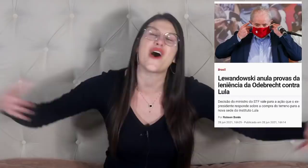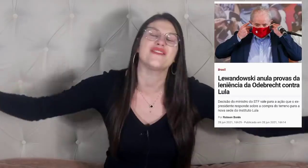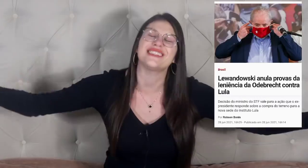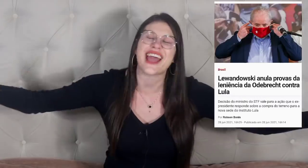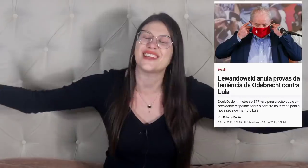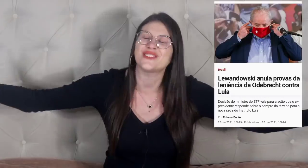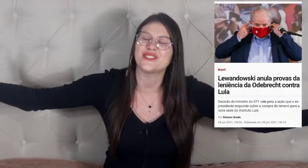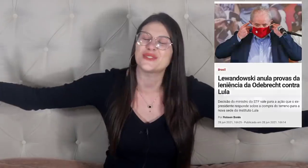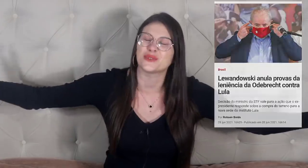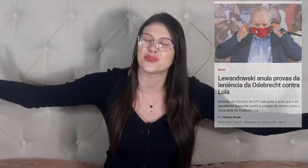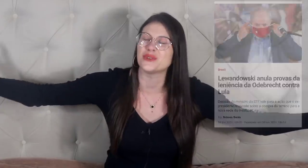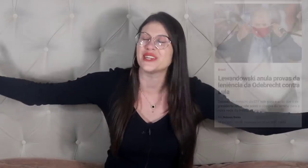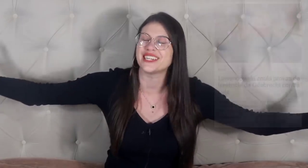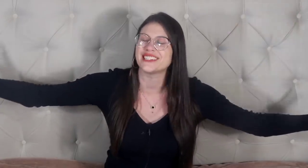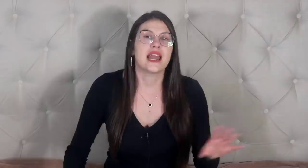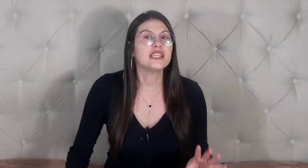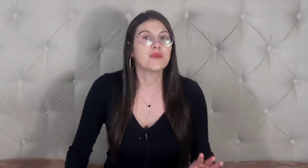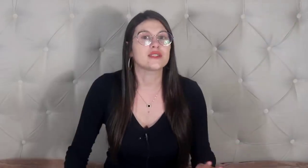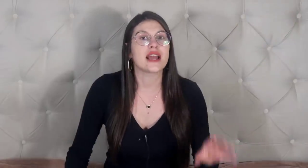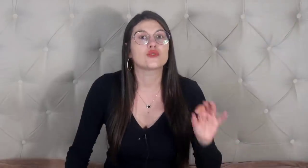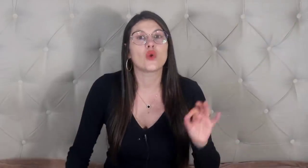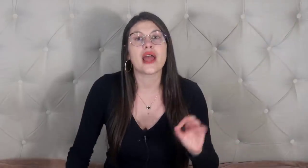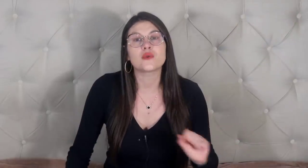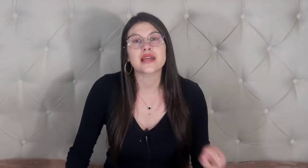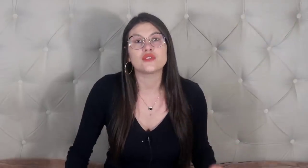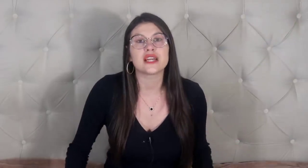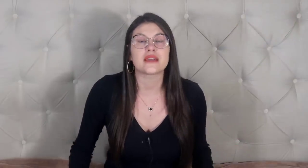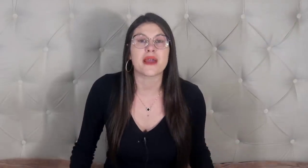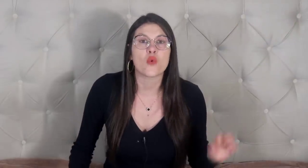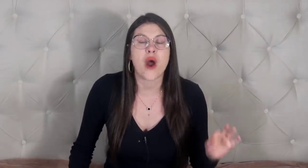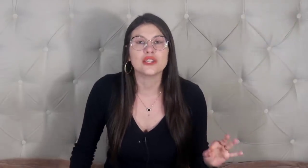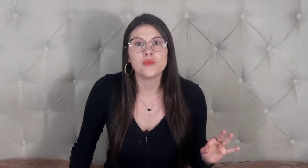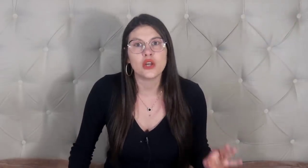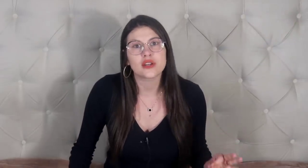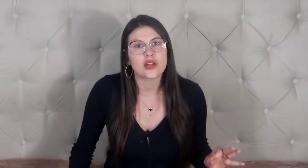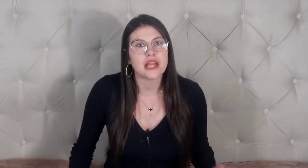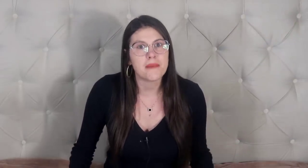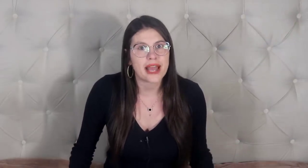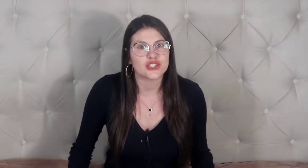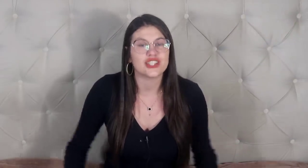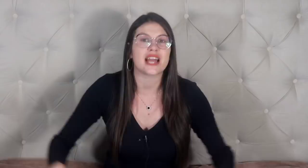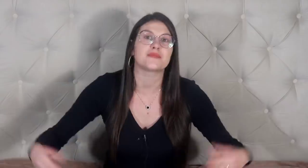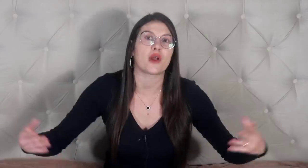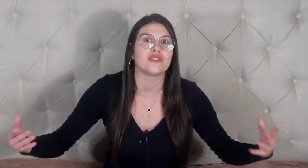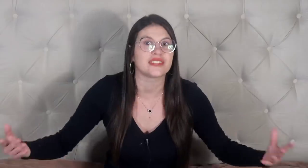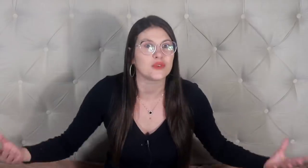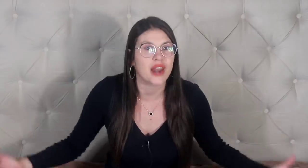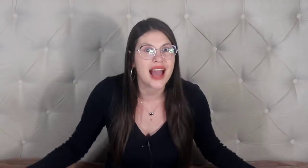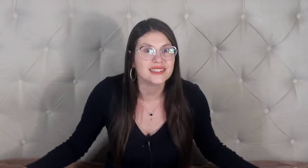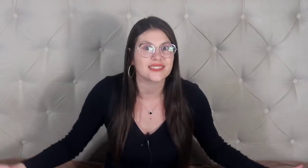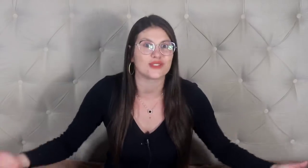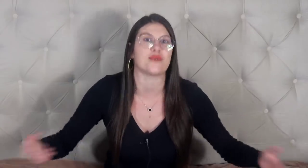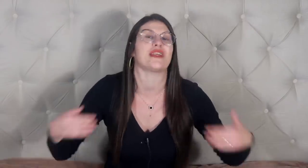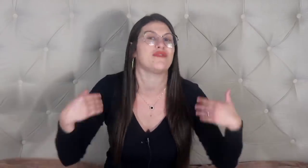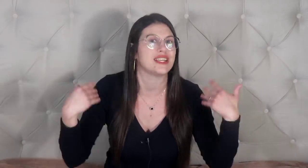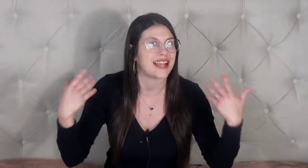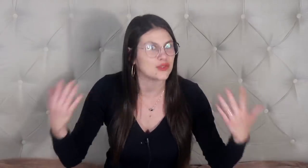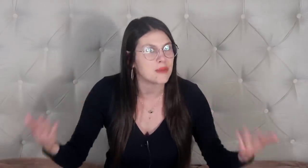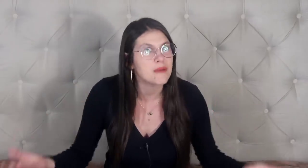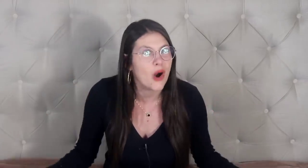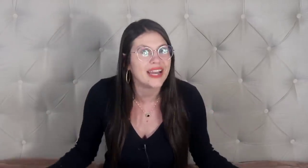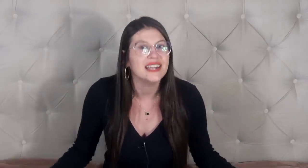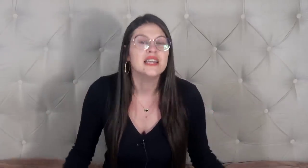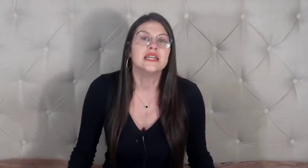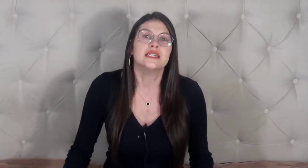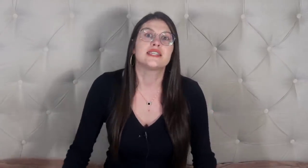terreno para a nova sede do Instituto Lula. Nesse processo, Lula é acusado de receber 4 milhões da Odebrecht. E as provas anuladas, só para